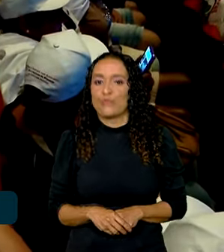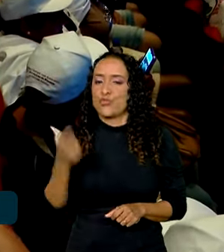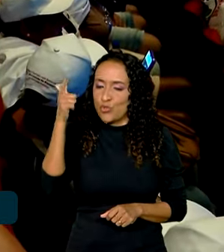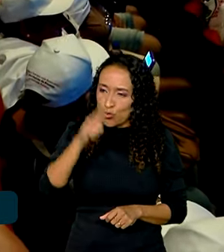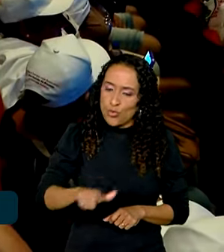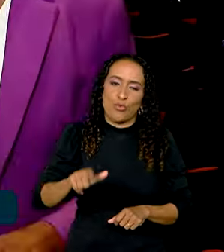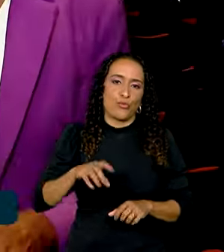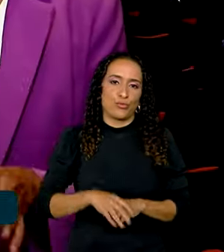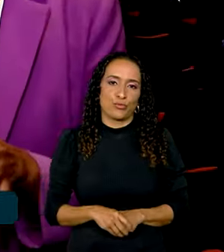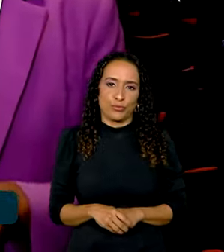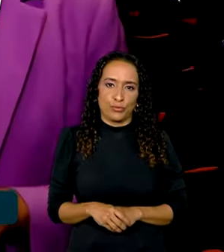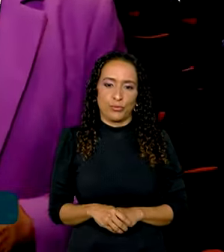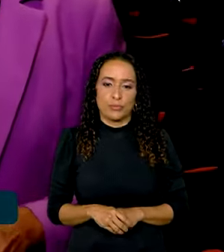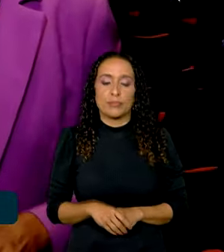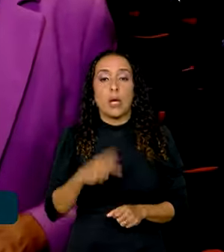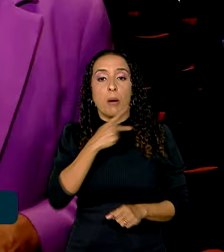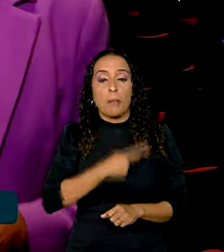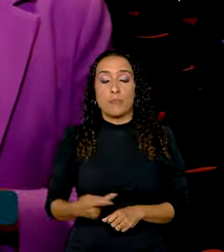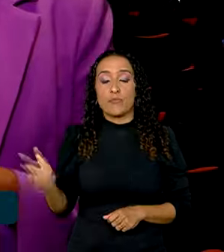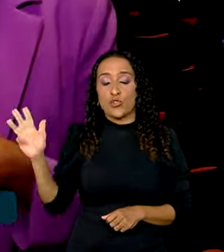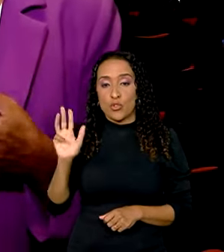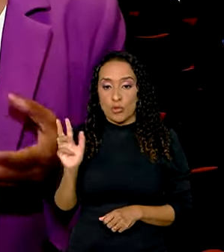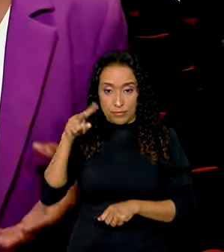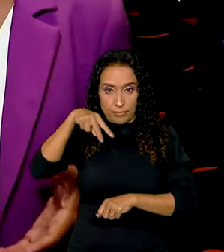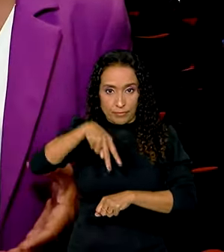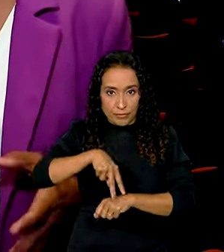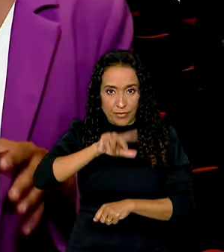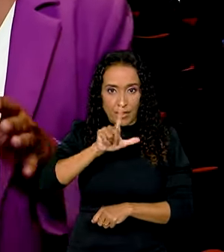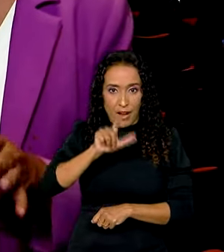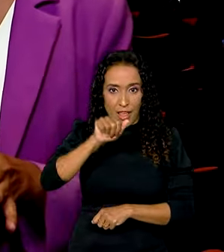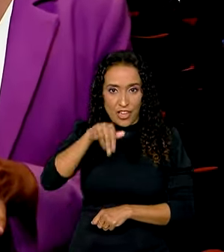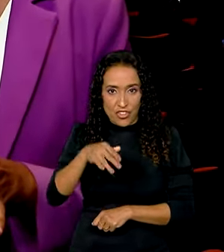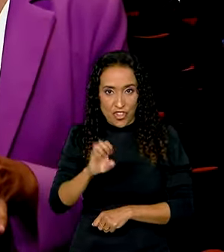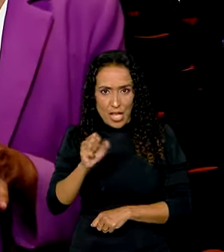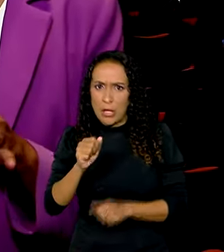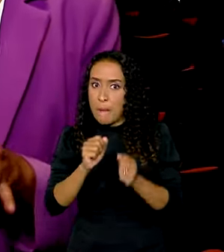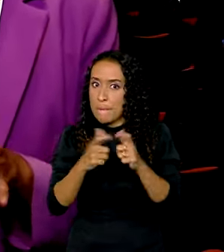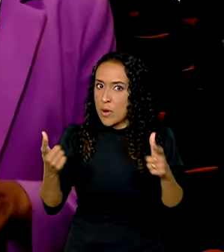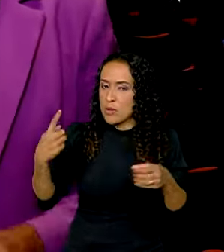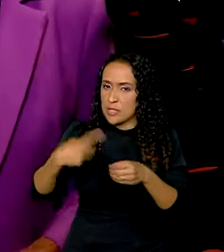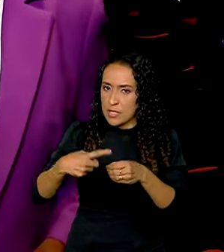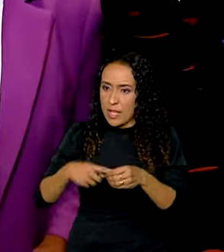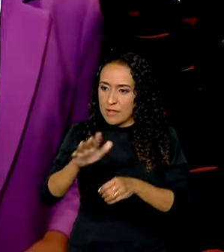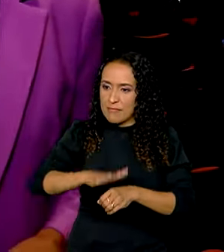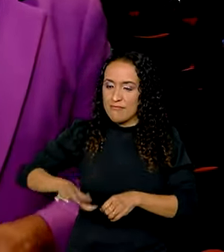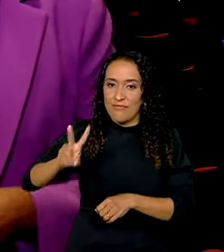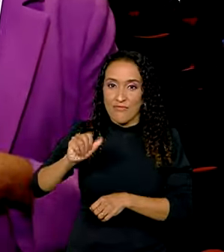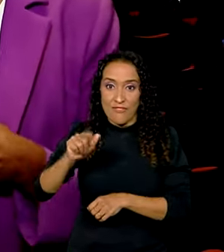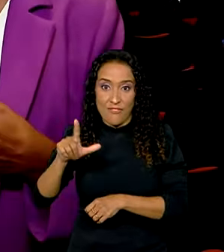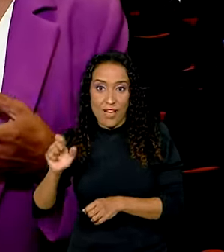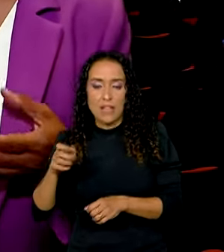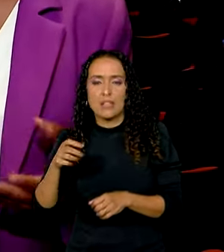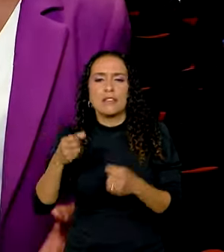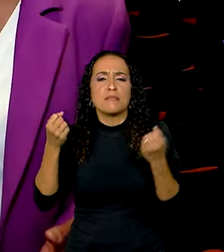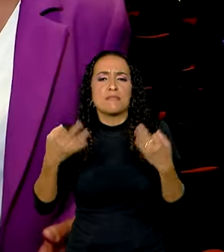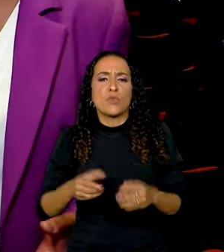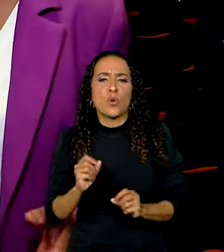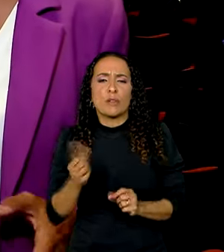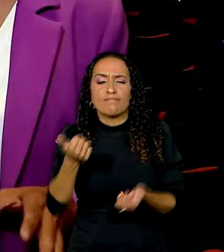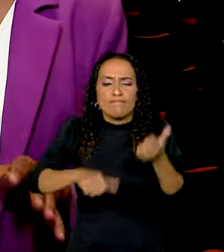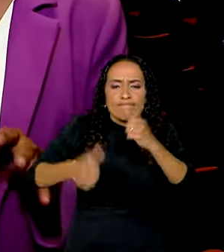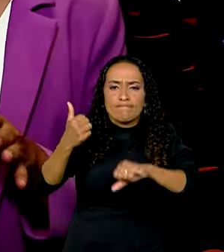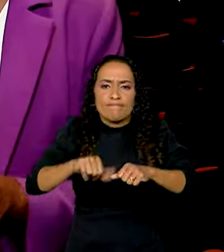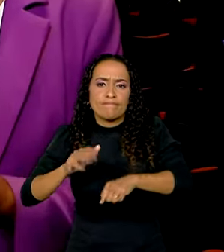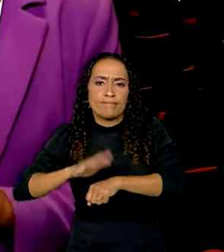Perdi tudo. O presidente Lula veio a Lajeado, a maior cidade do Vale do Taquari, para fazer um balanço